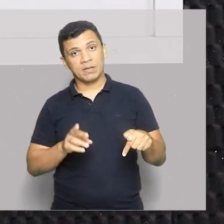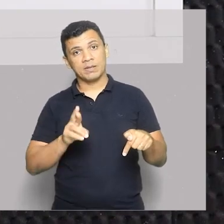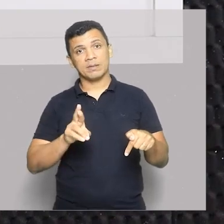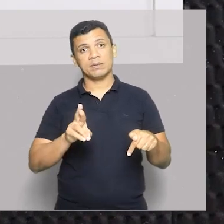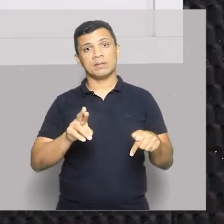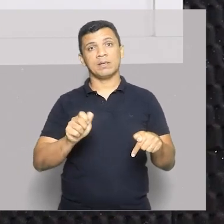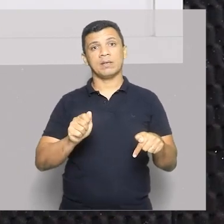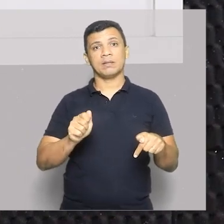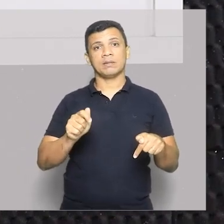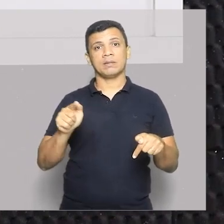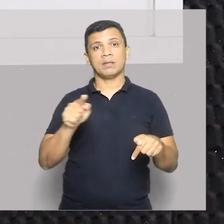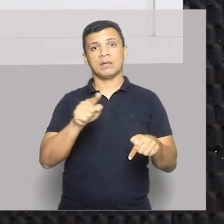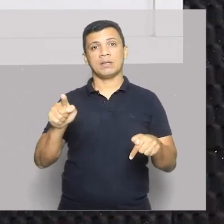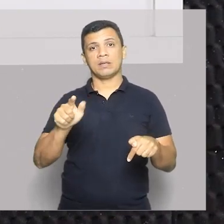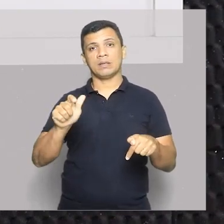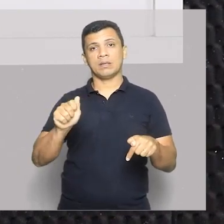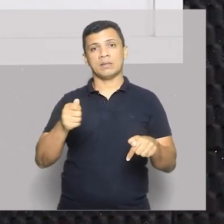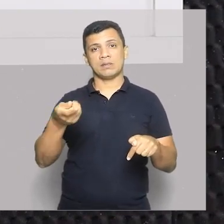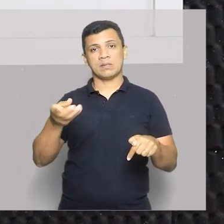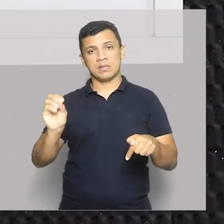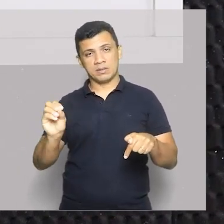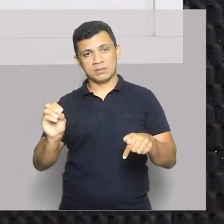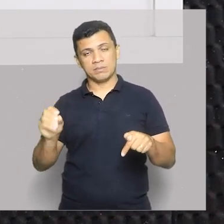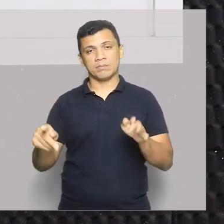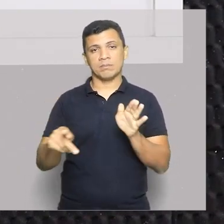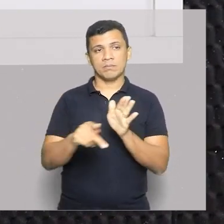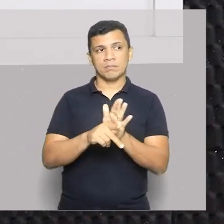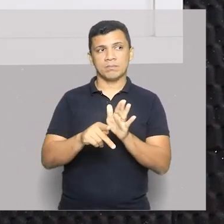razão da nossa PG.